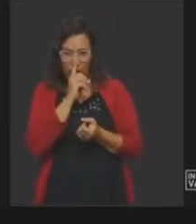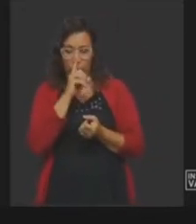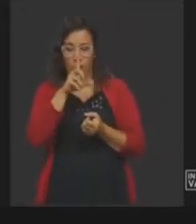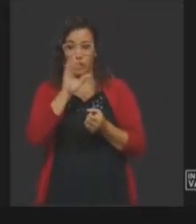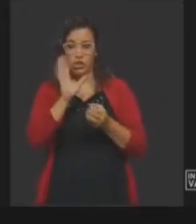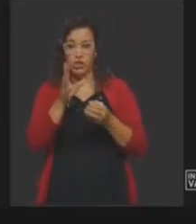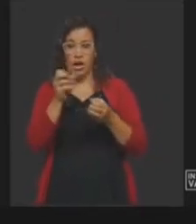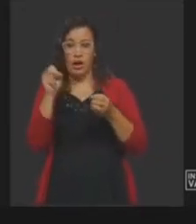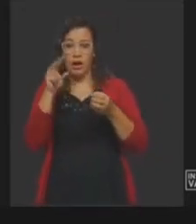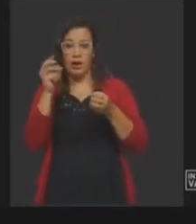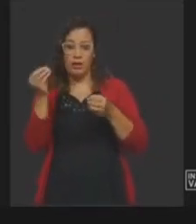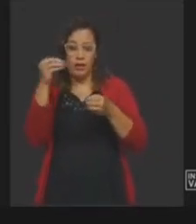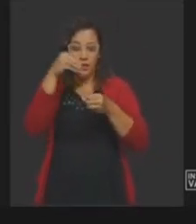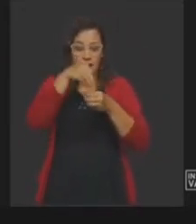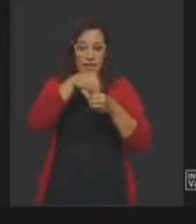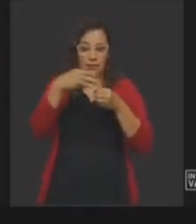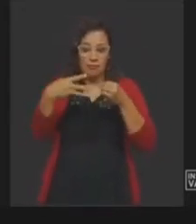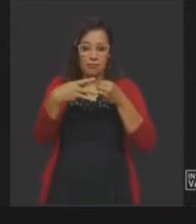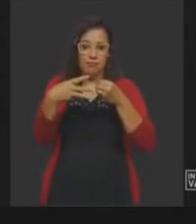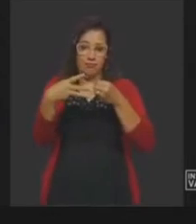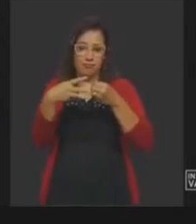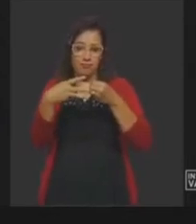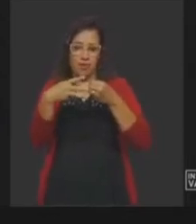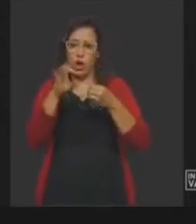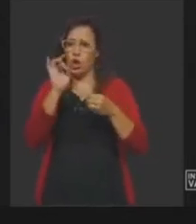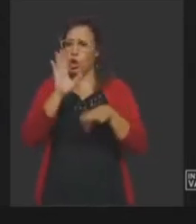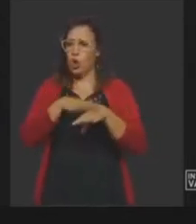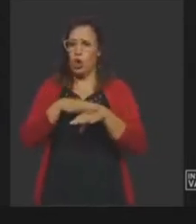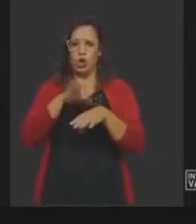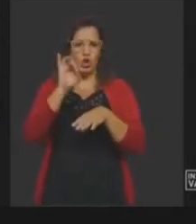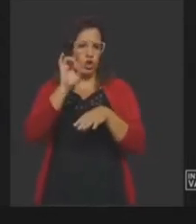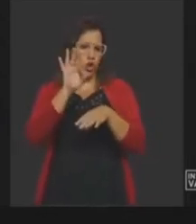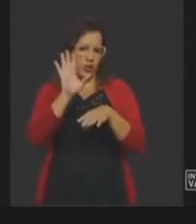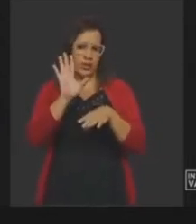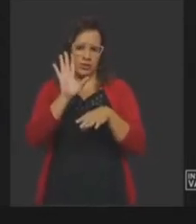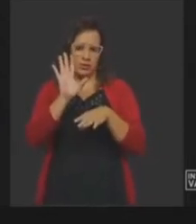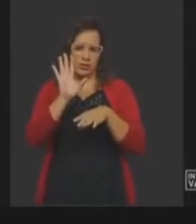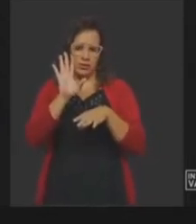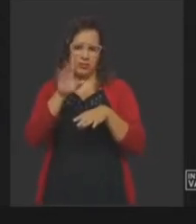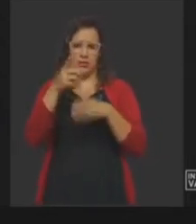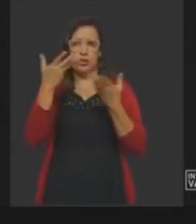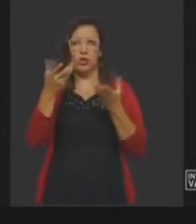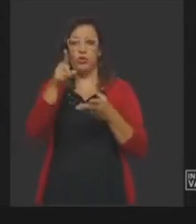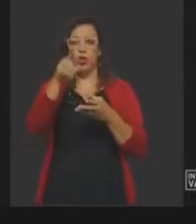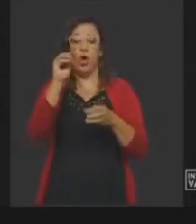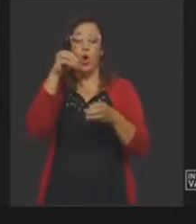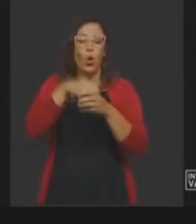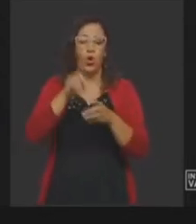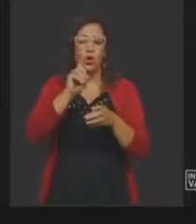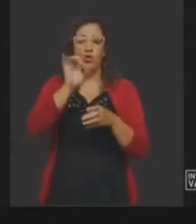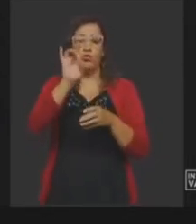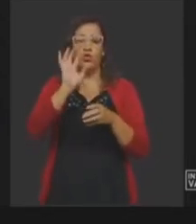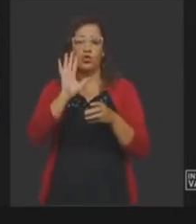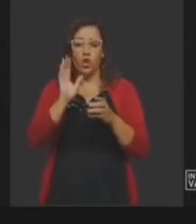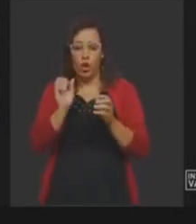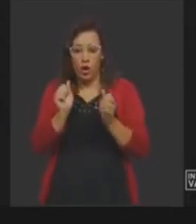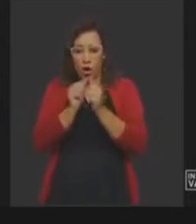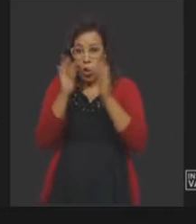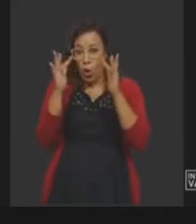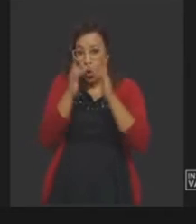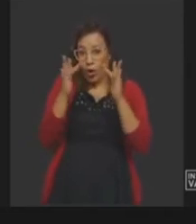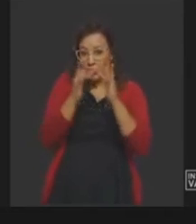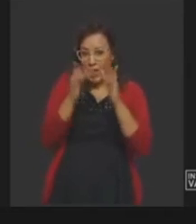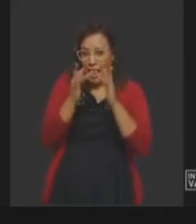célula. Na verdade, o vírus ele infecta sozinho a célula, então você não precisa, né? Não é que você colocou eles em